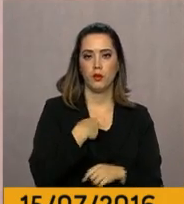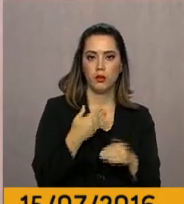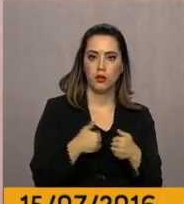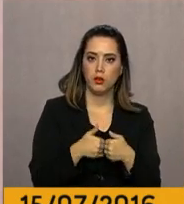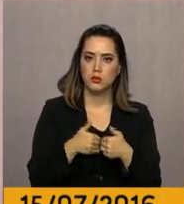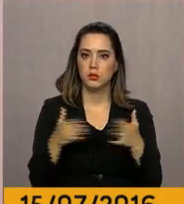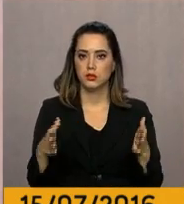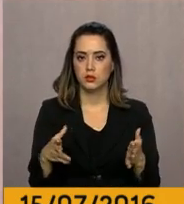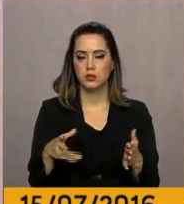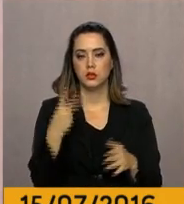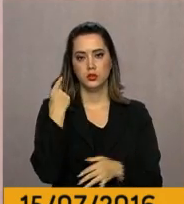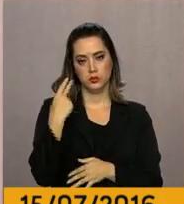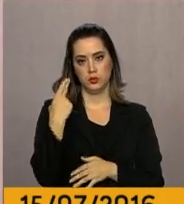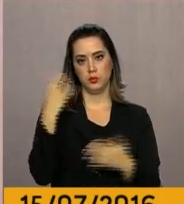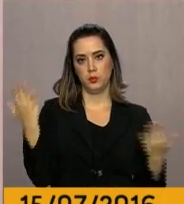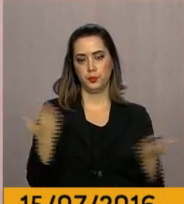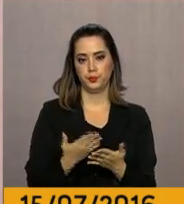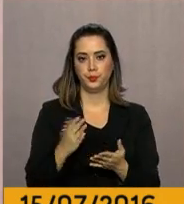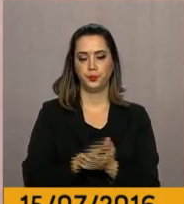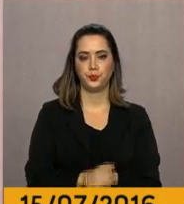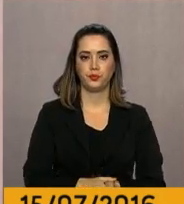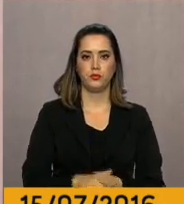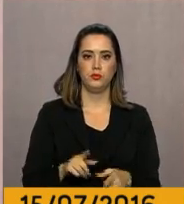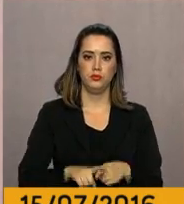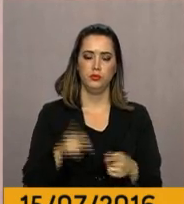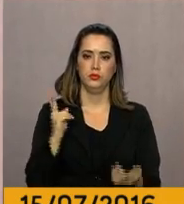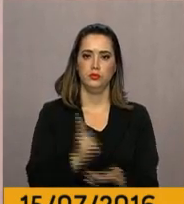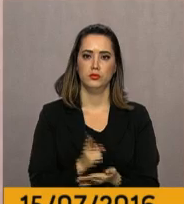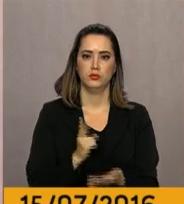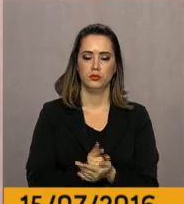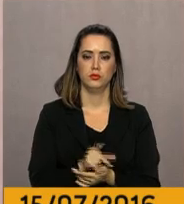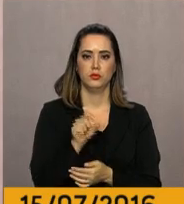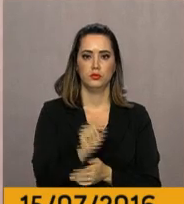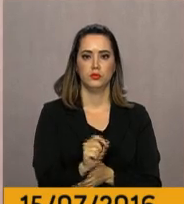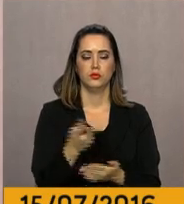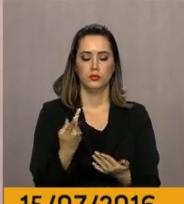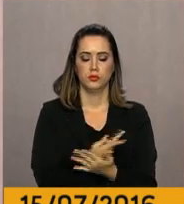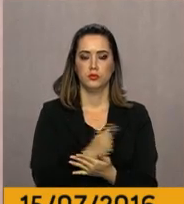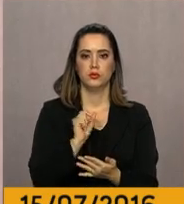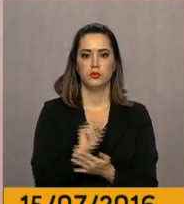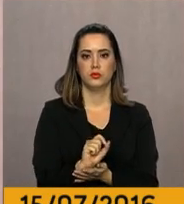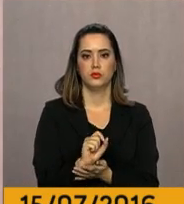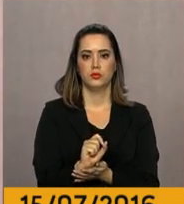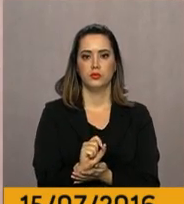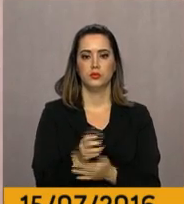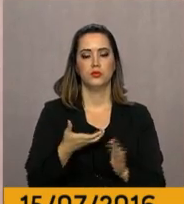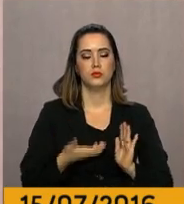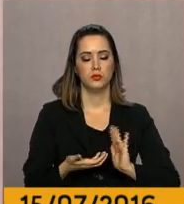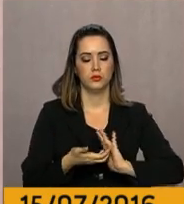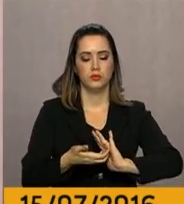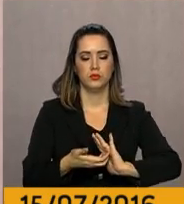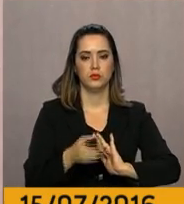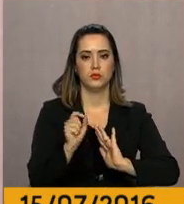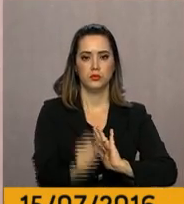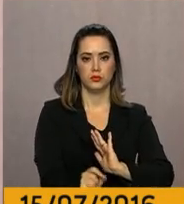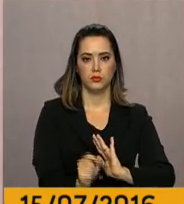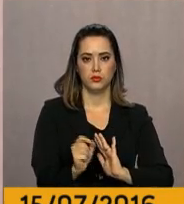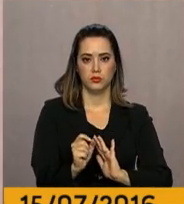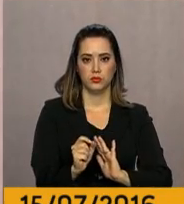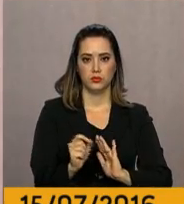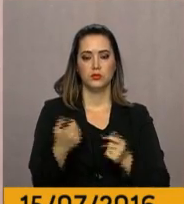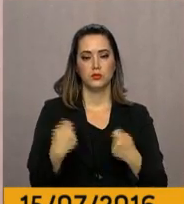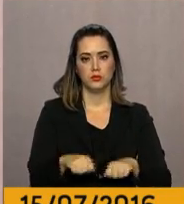mais normal, mas mesmo assim o funcionamento do Congresso, que é a casa que compete votar